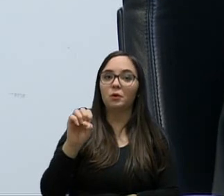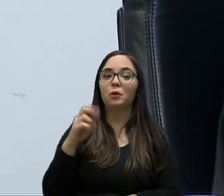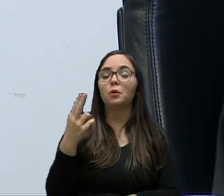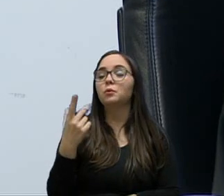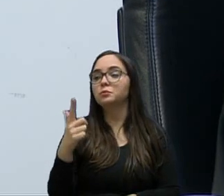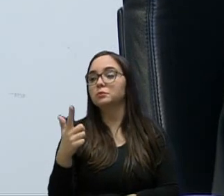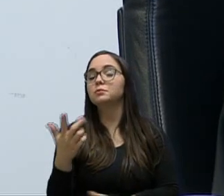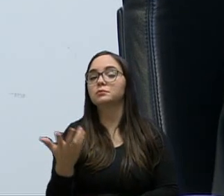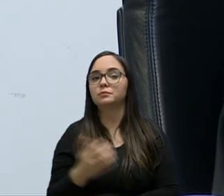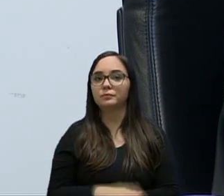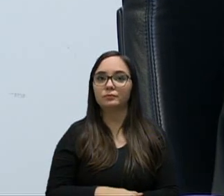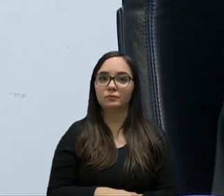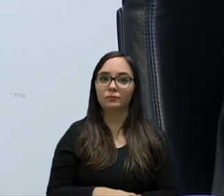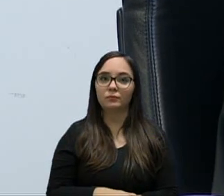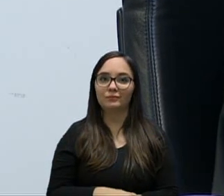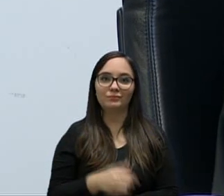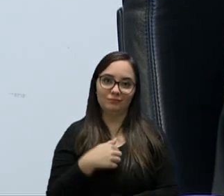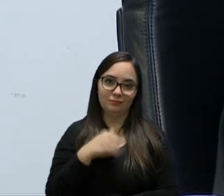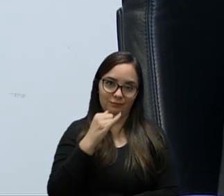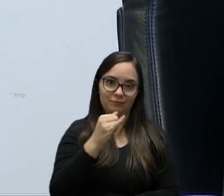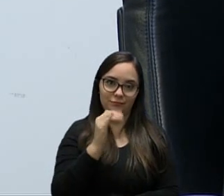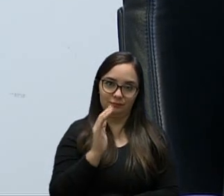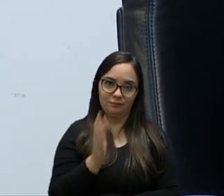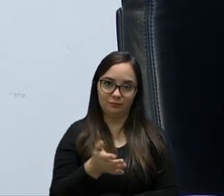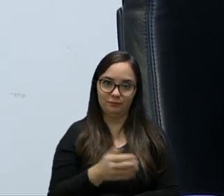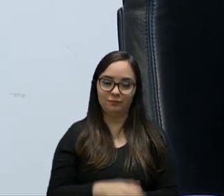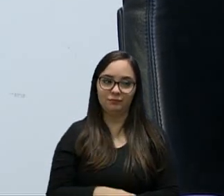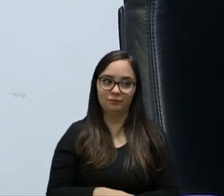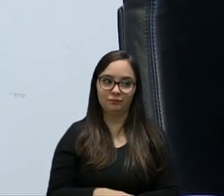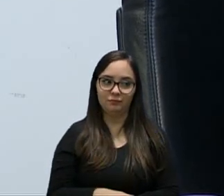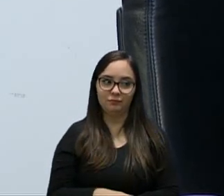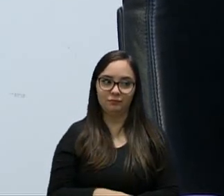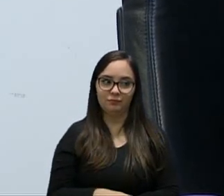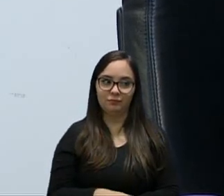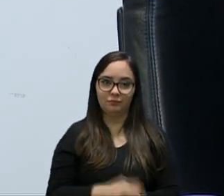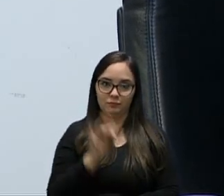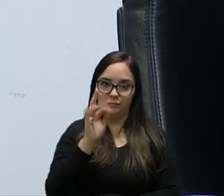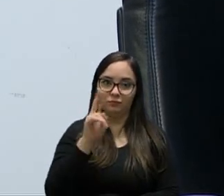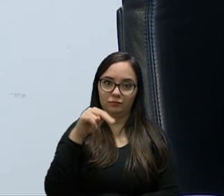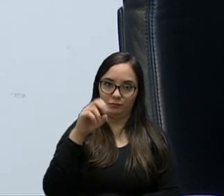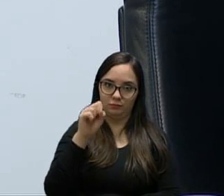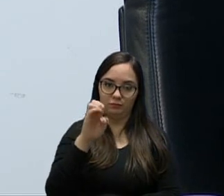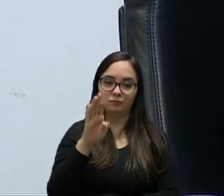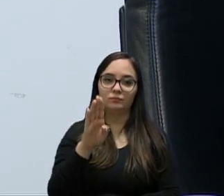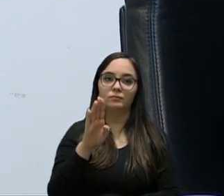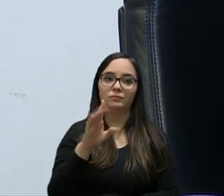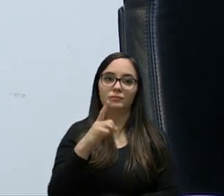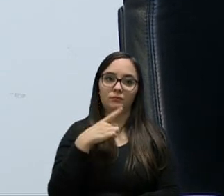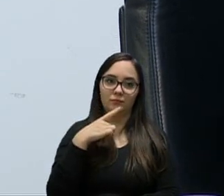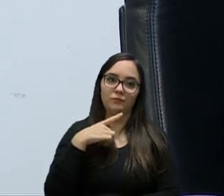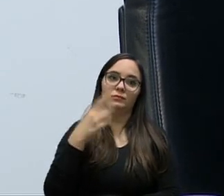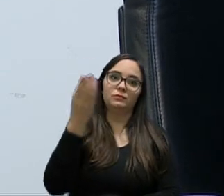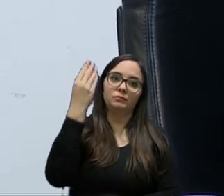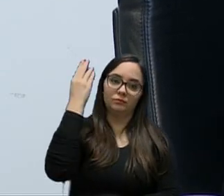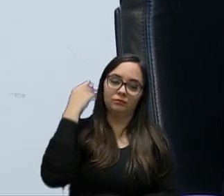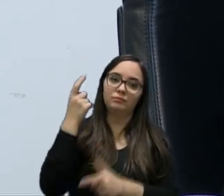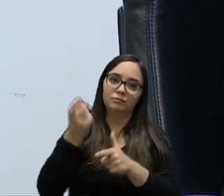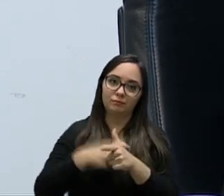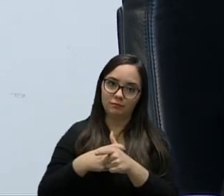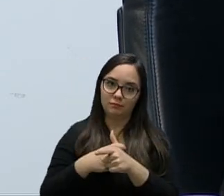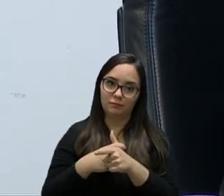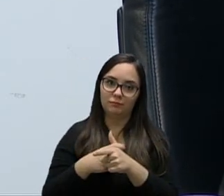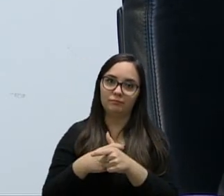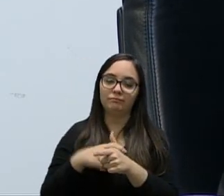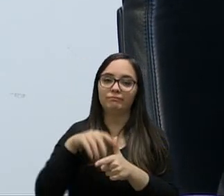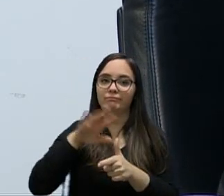então é isso que eu falei para o senhor no nós temos duas malas internas da funserv um serve tem uma massa mais antiga que que tem déficit